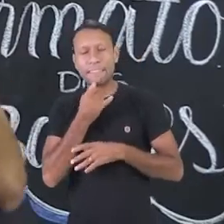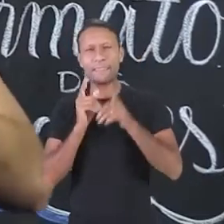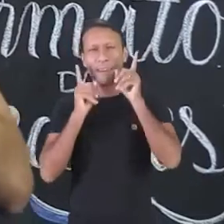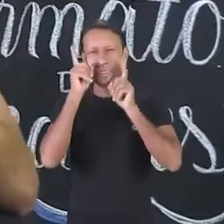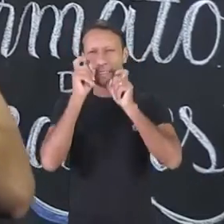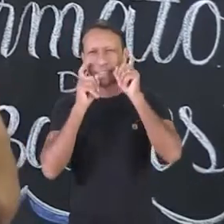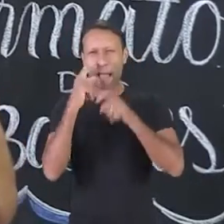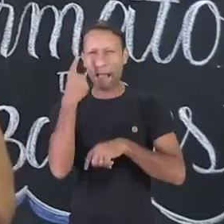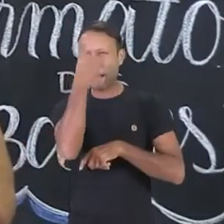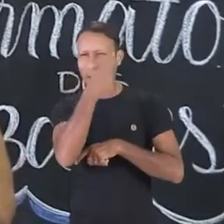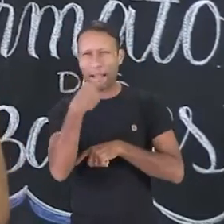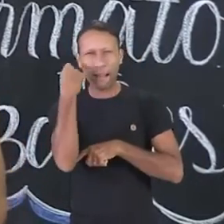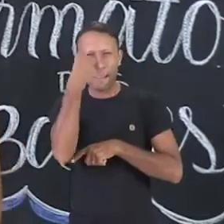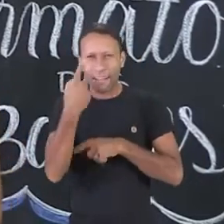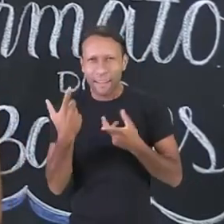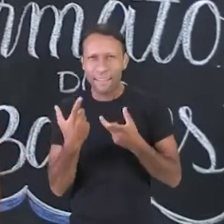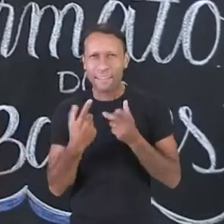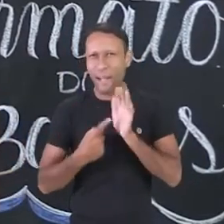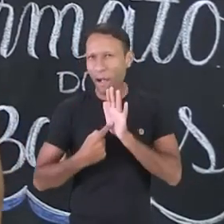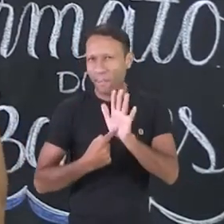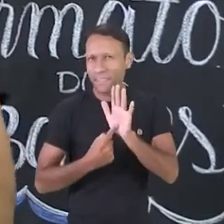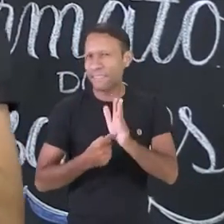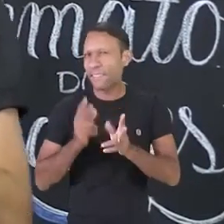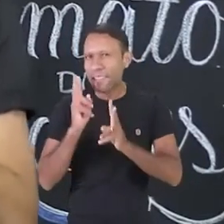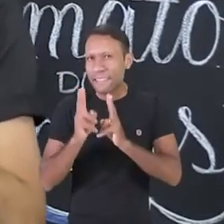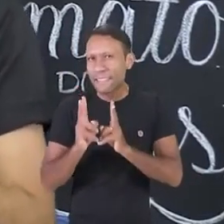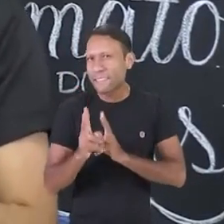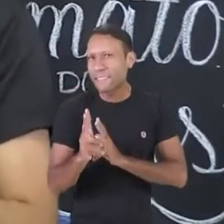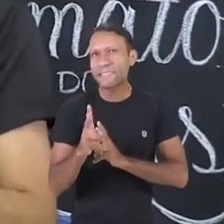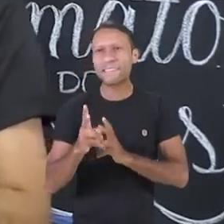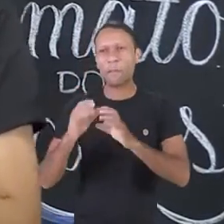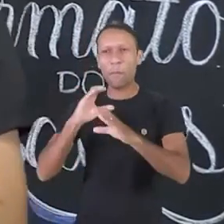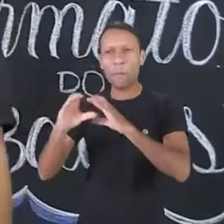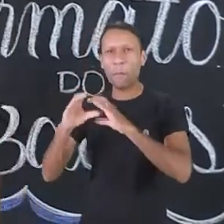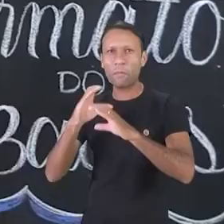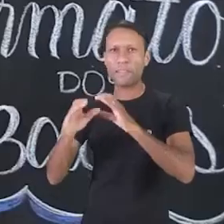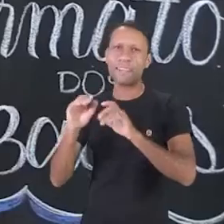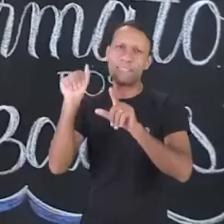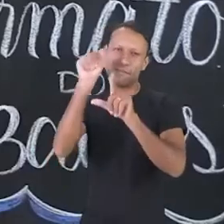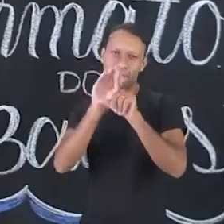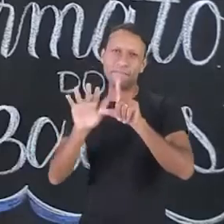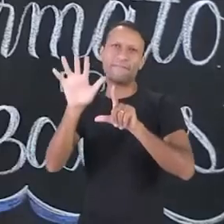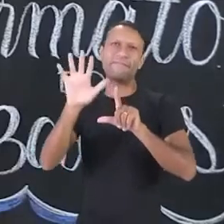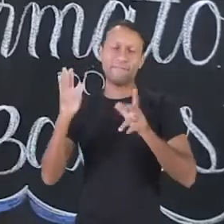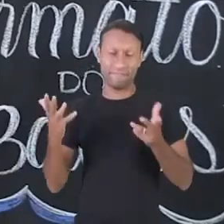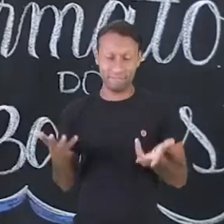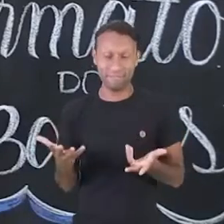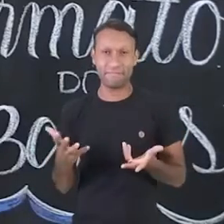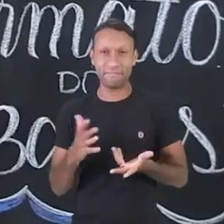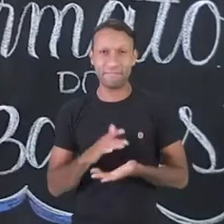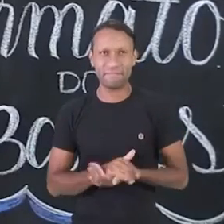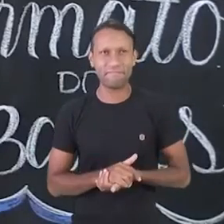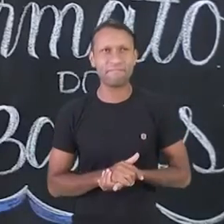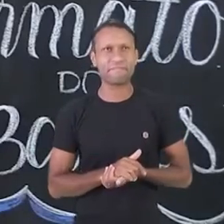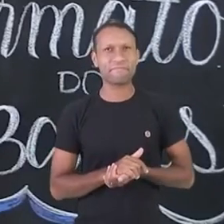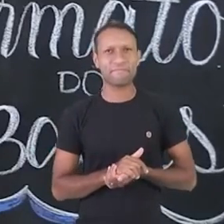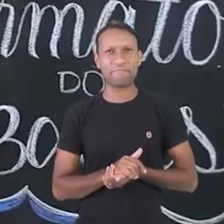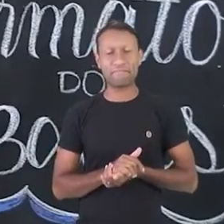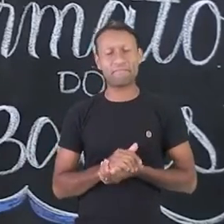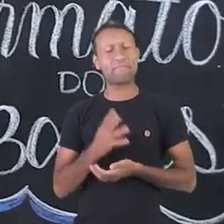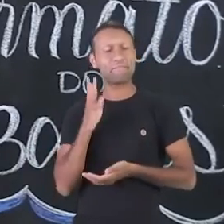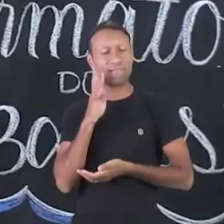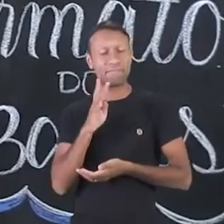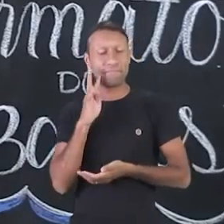Percebe como a língua está sempre dinâmica e mostrando para a gente diferentes recursos comunicativos para a gente colocar em utilização,